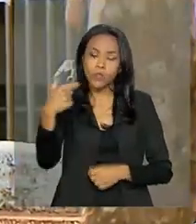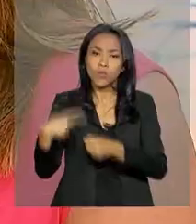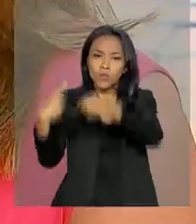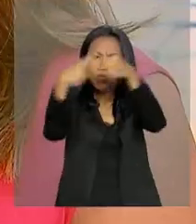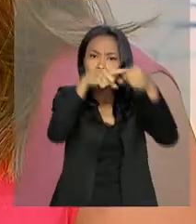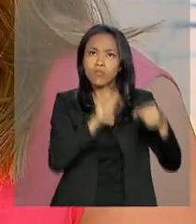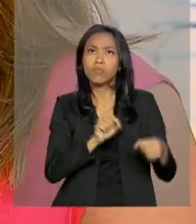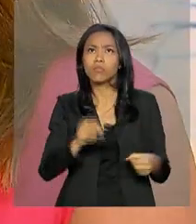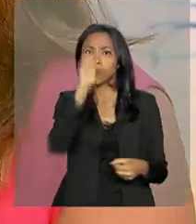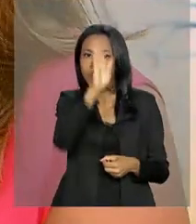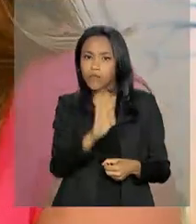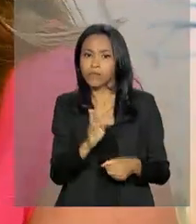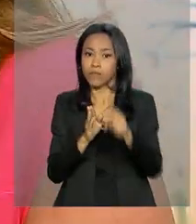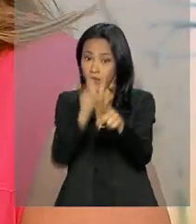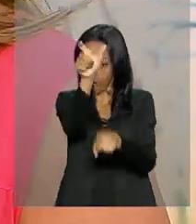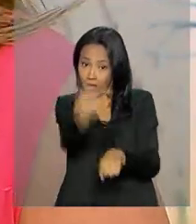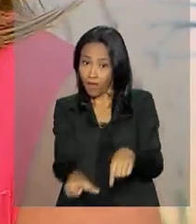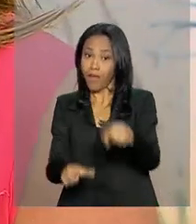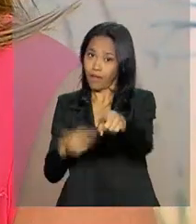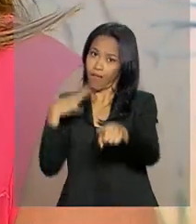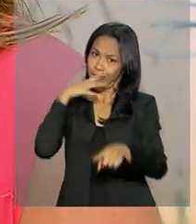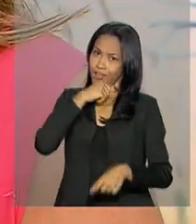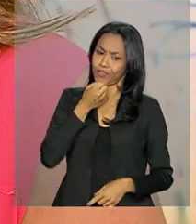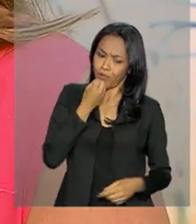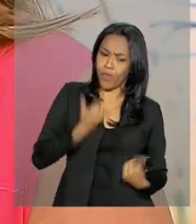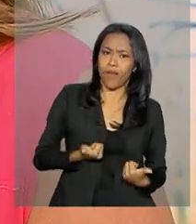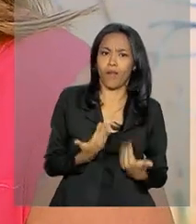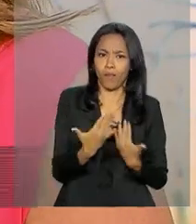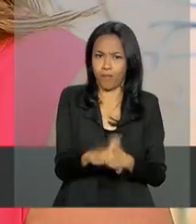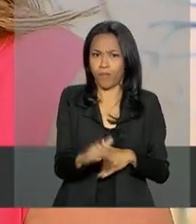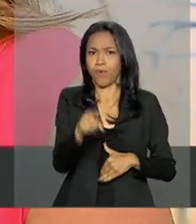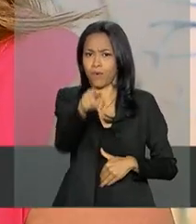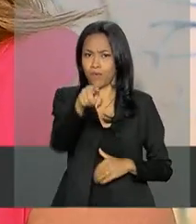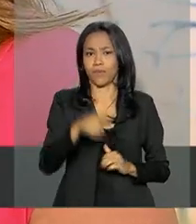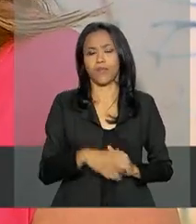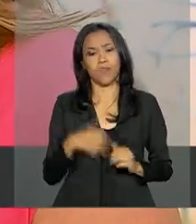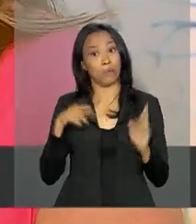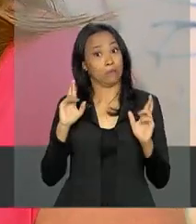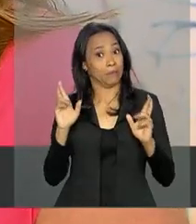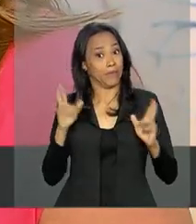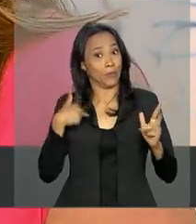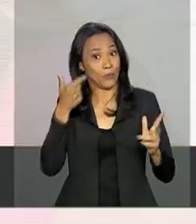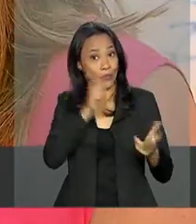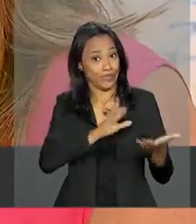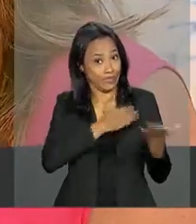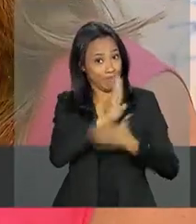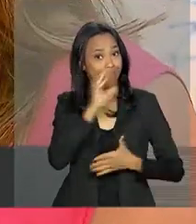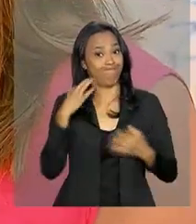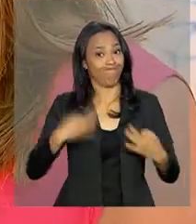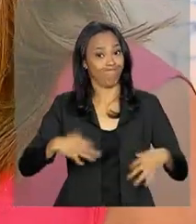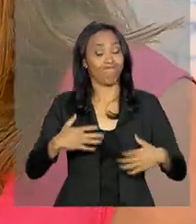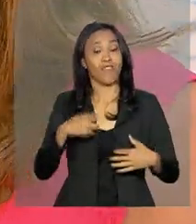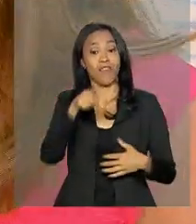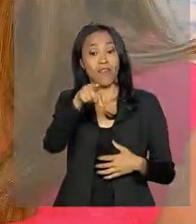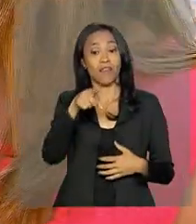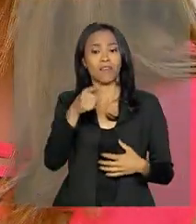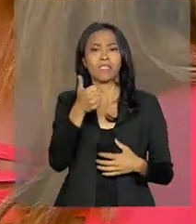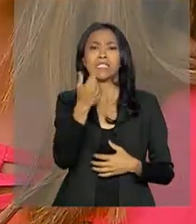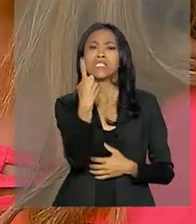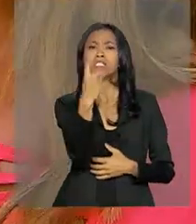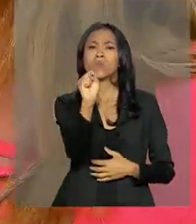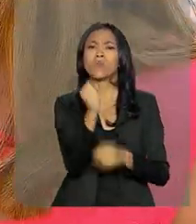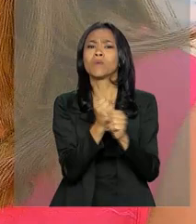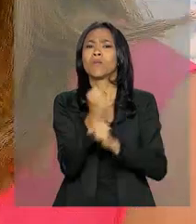país a eliza acha que se saiu bem espero que ele atinja e que eu chegue a 18 anos né eu parei de